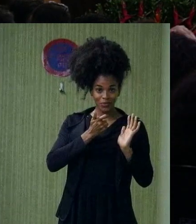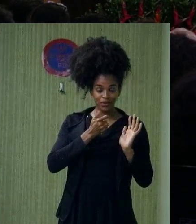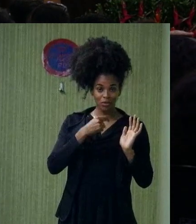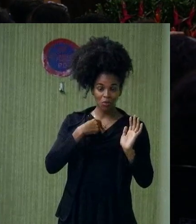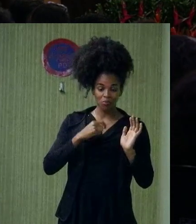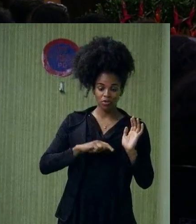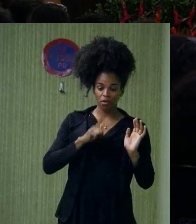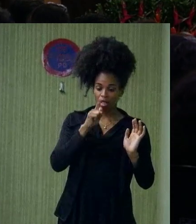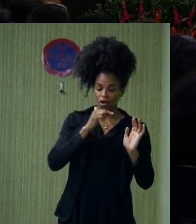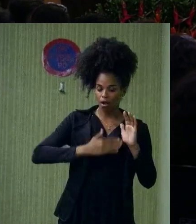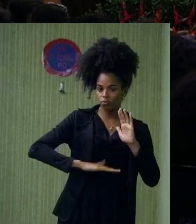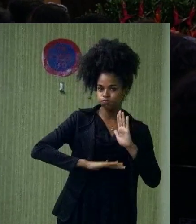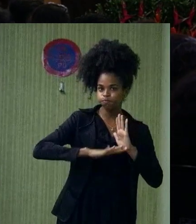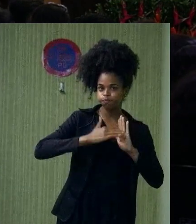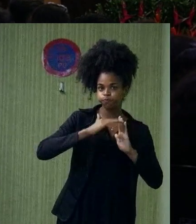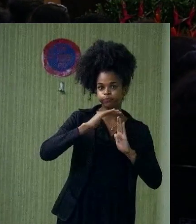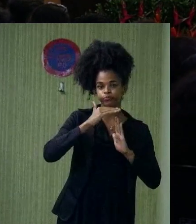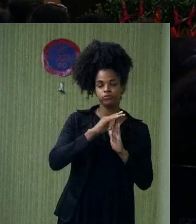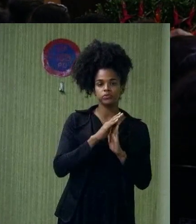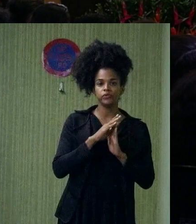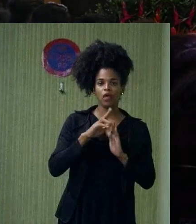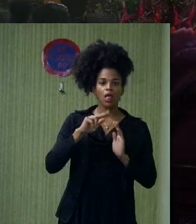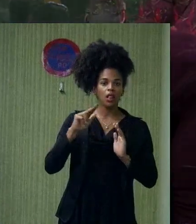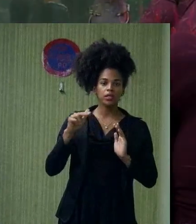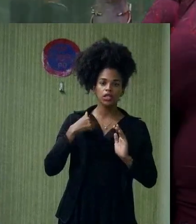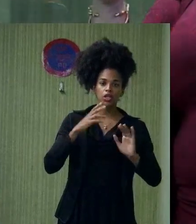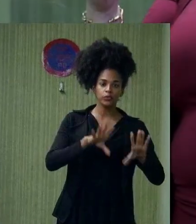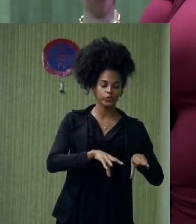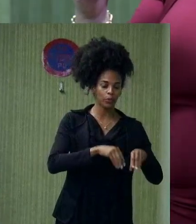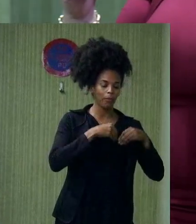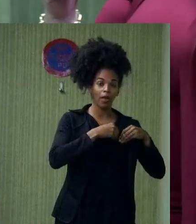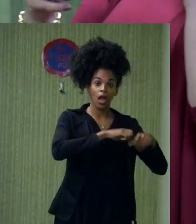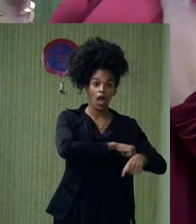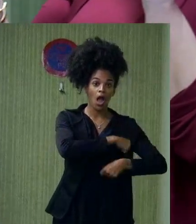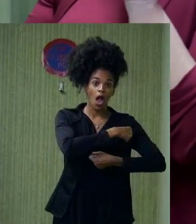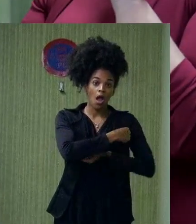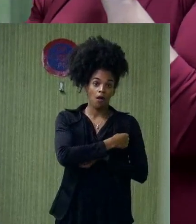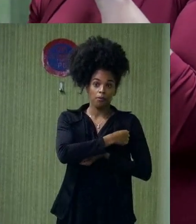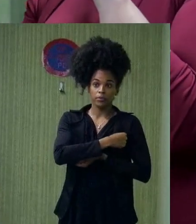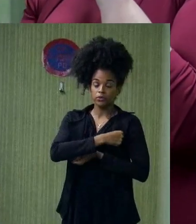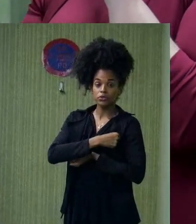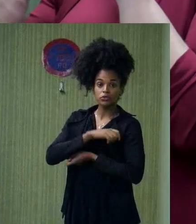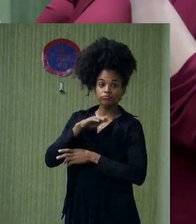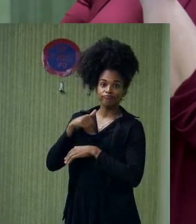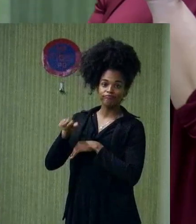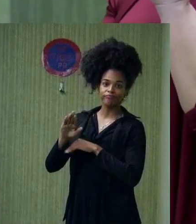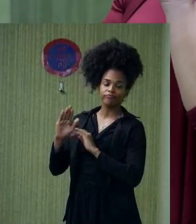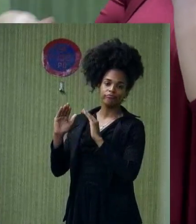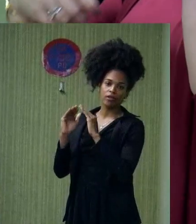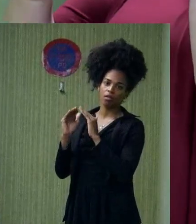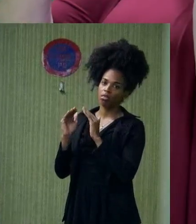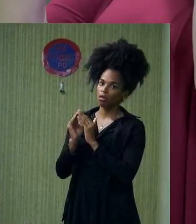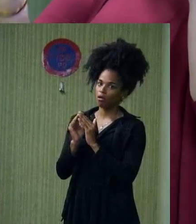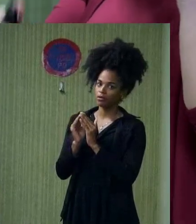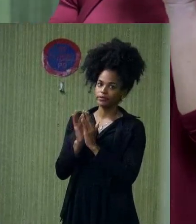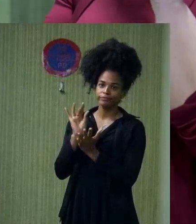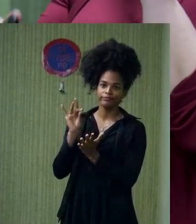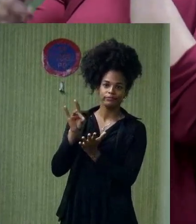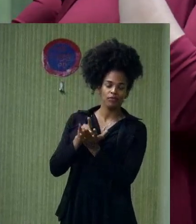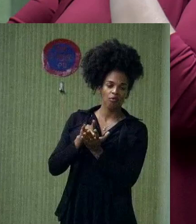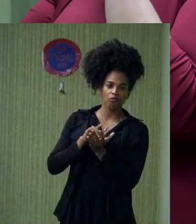que a água levantou ninguém conseguiu pegar a pastinha de documentos para sair de casa isso foi uma realidade em Porto Alegre em